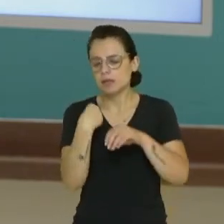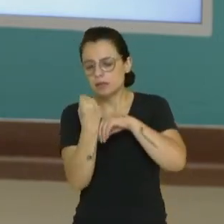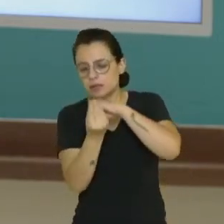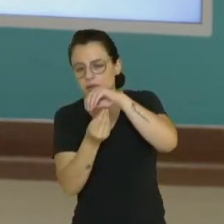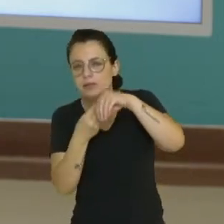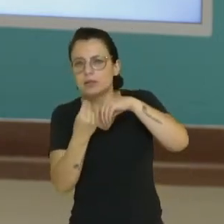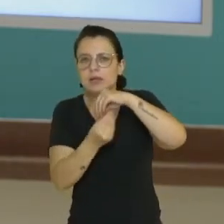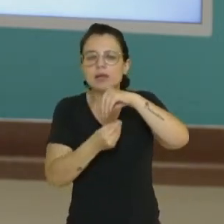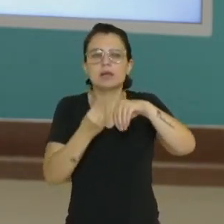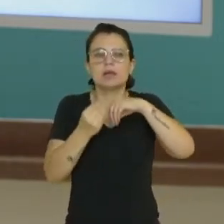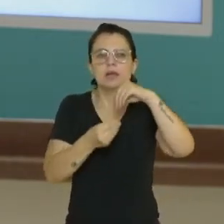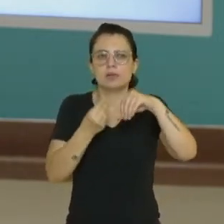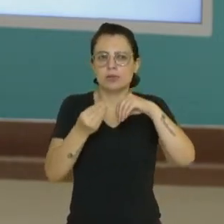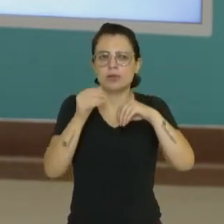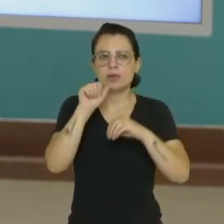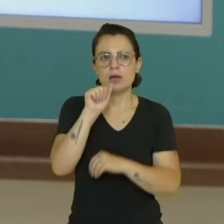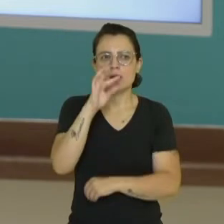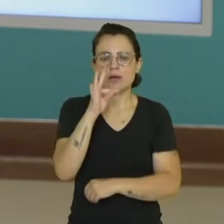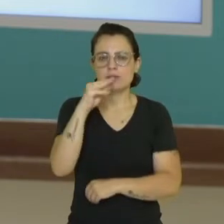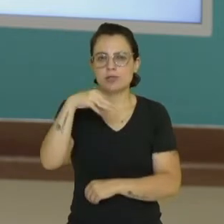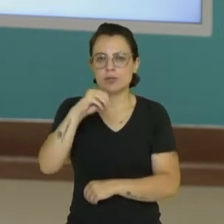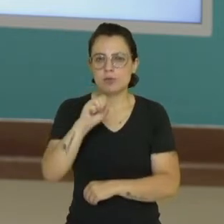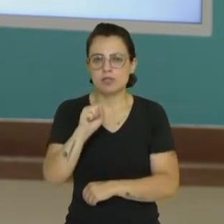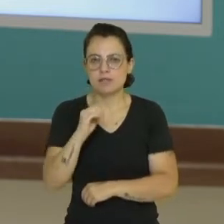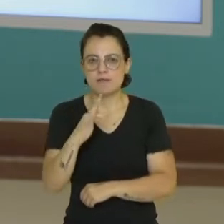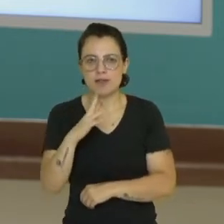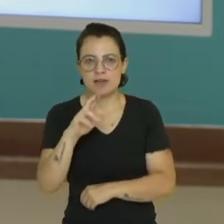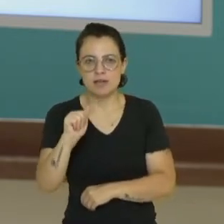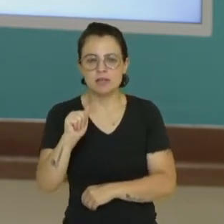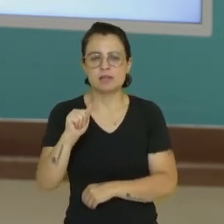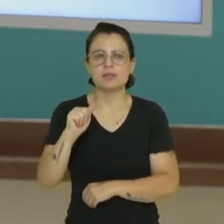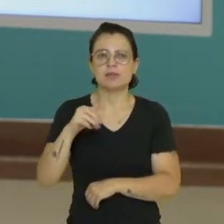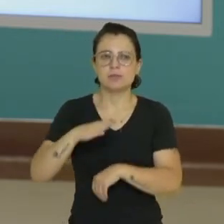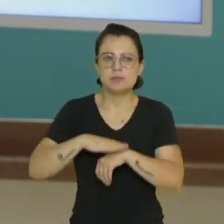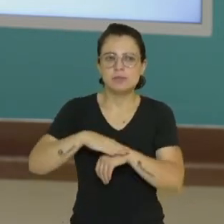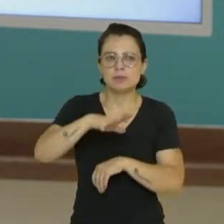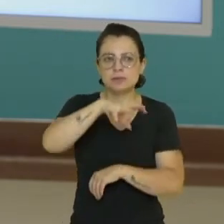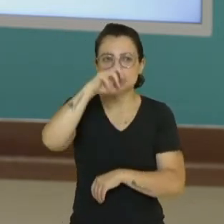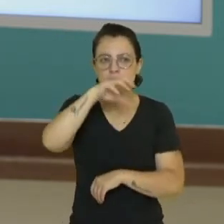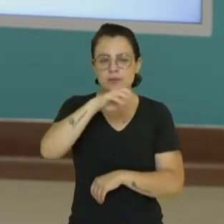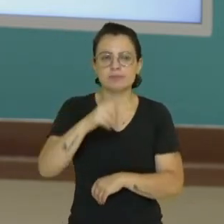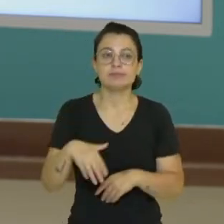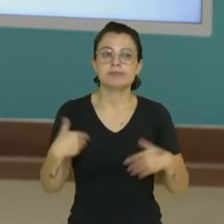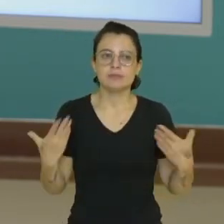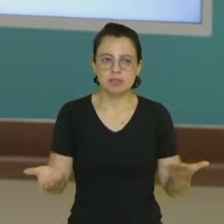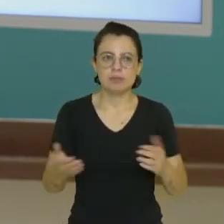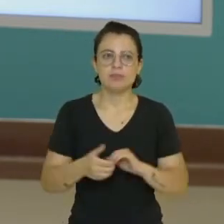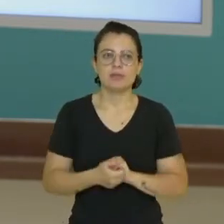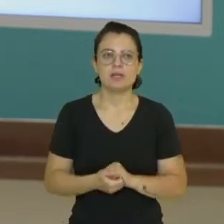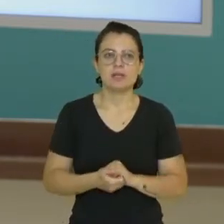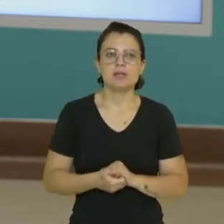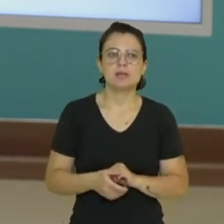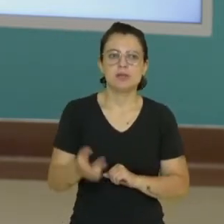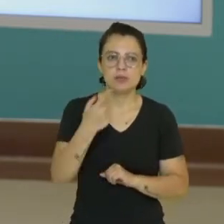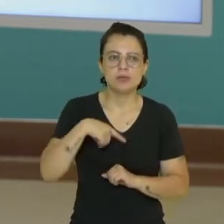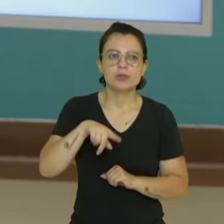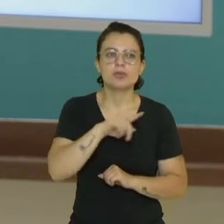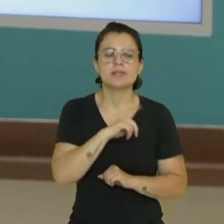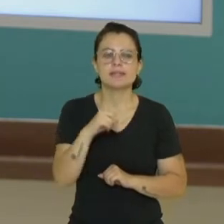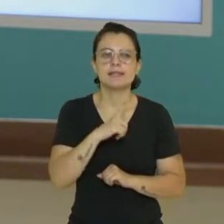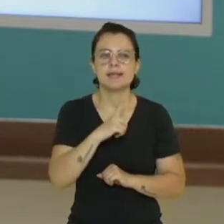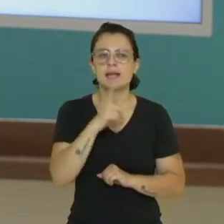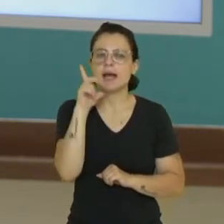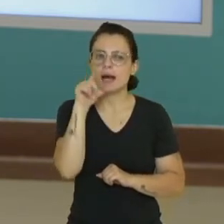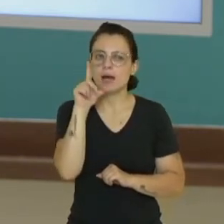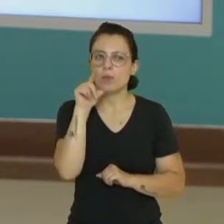na constituição da atmosfera, do ar que nós respiramos naquela pergunta inicial? Bom, além de gases, a atmosfera